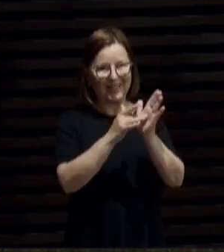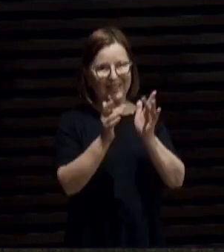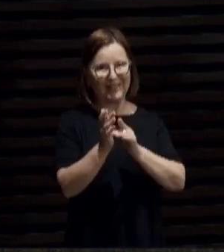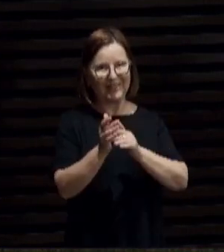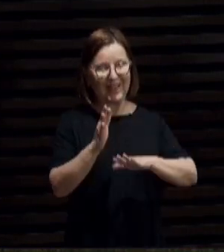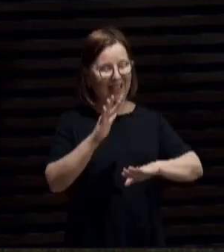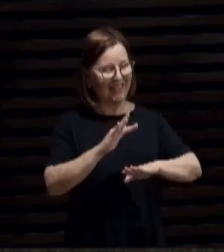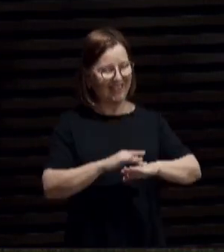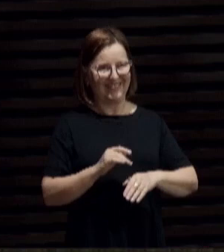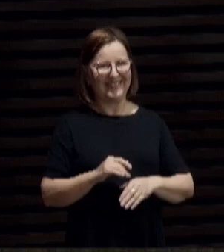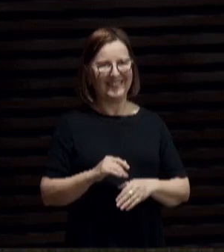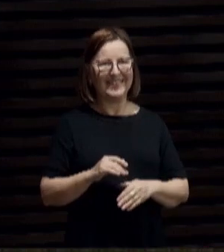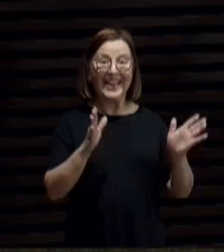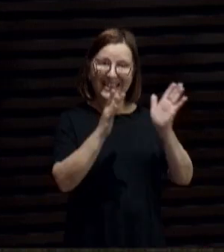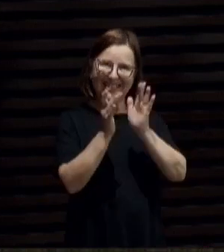em gente.